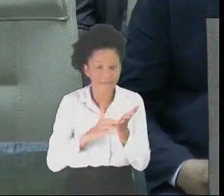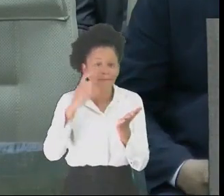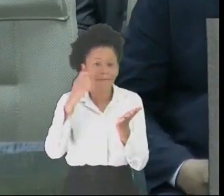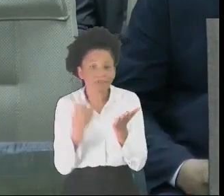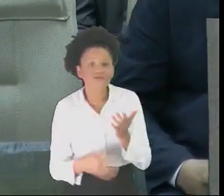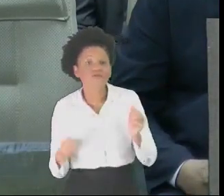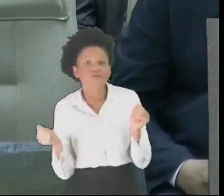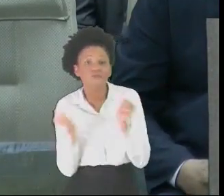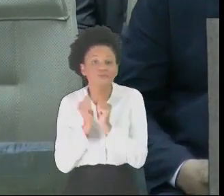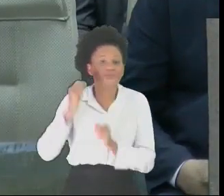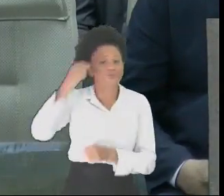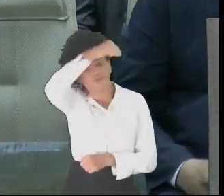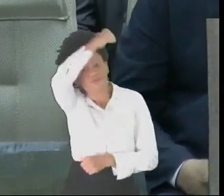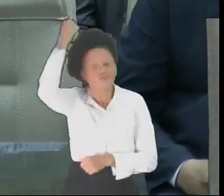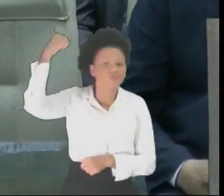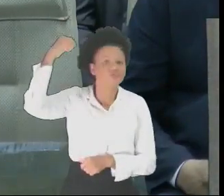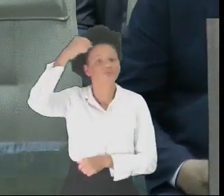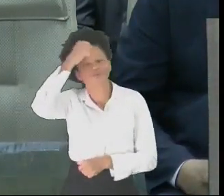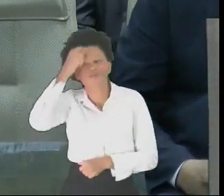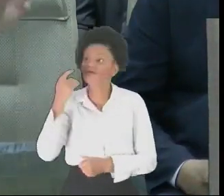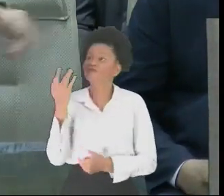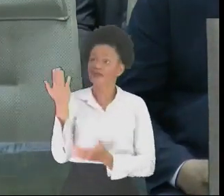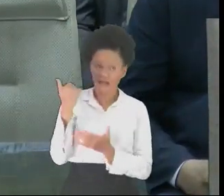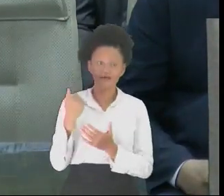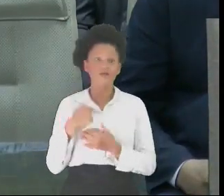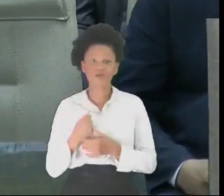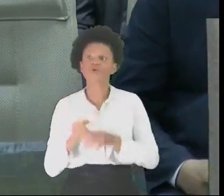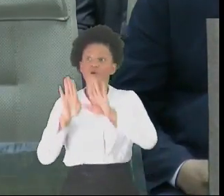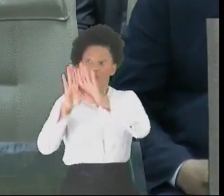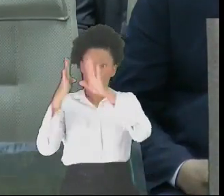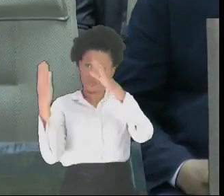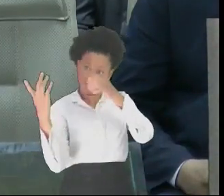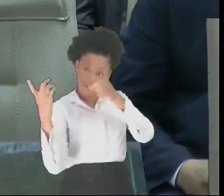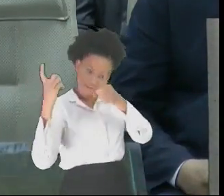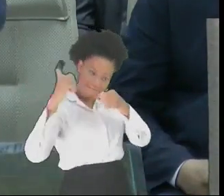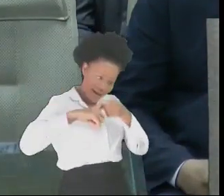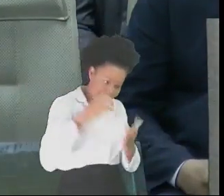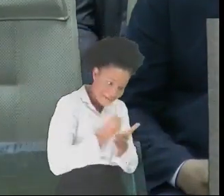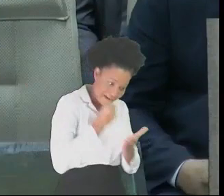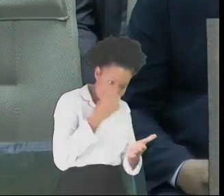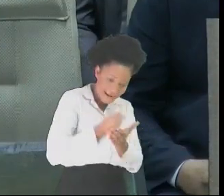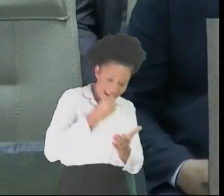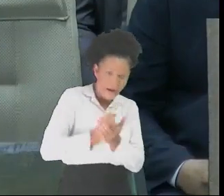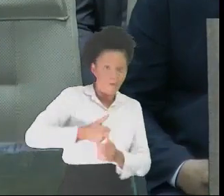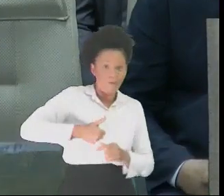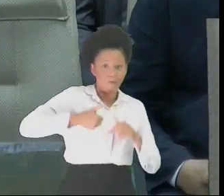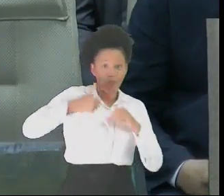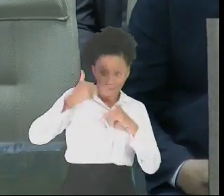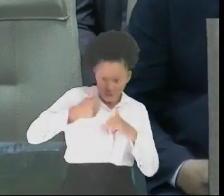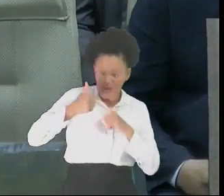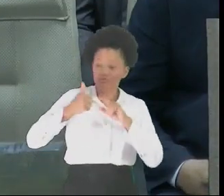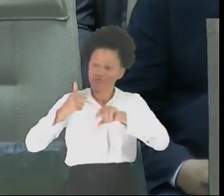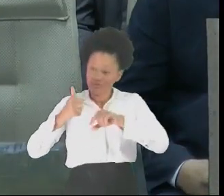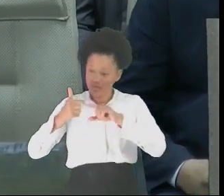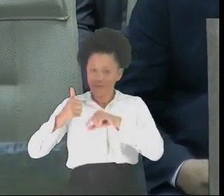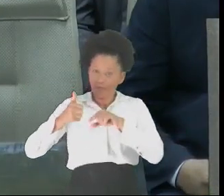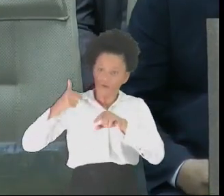os santos. No arrebatamento, ele vem buscar os santos. E na vinda dele em glória, ele vem com os